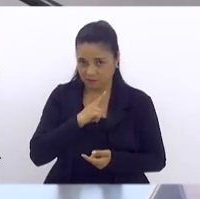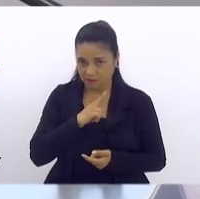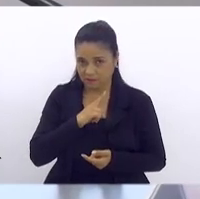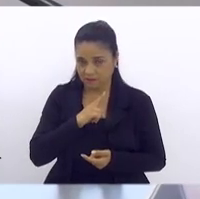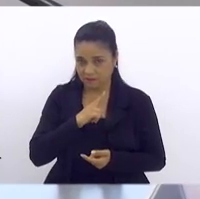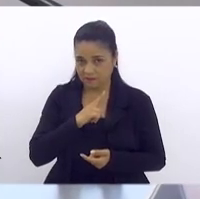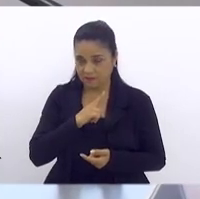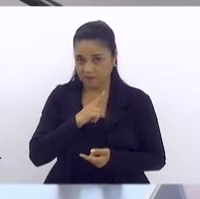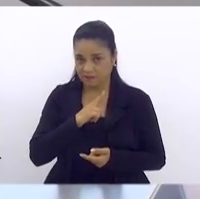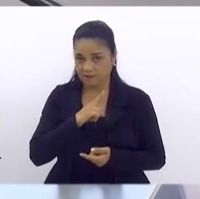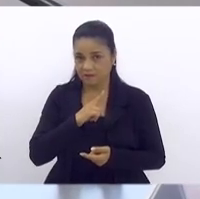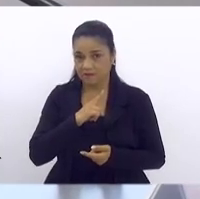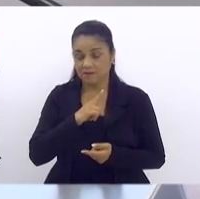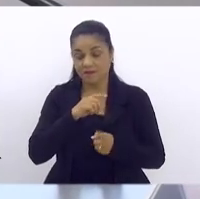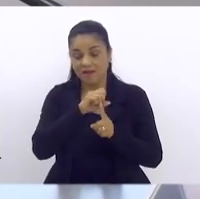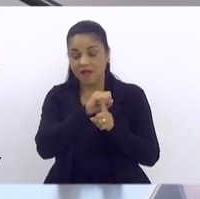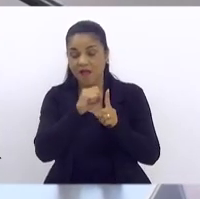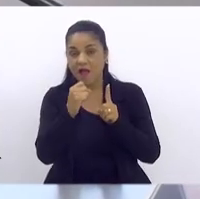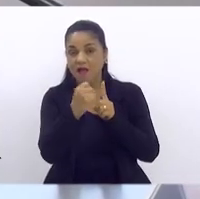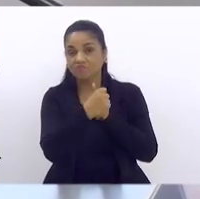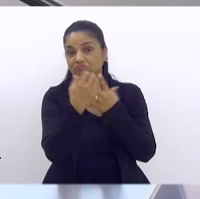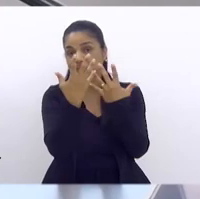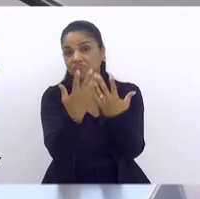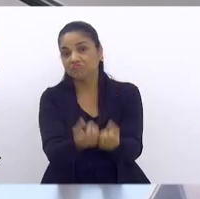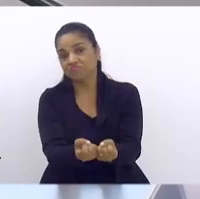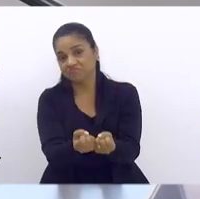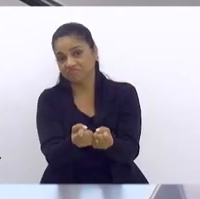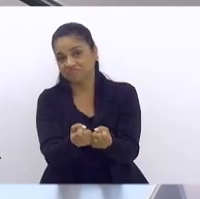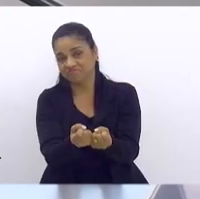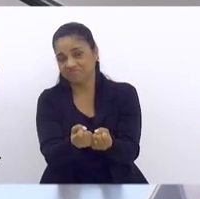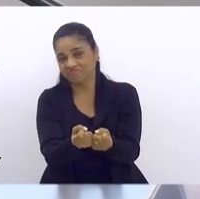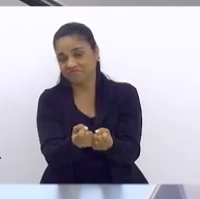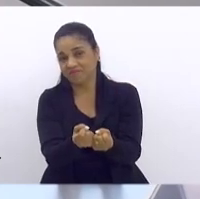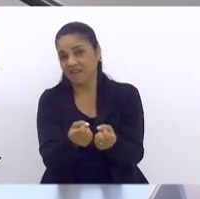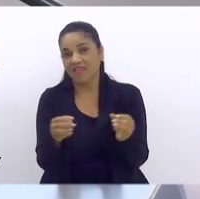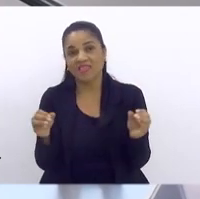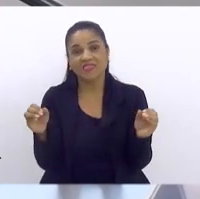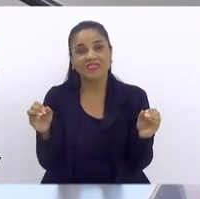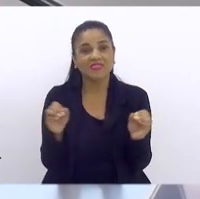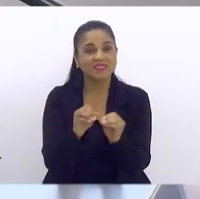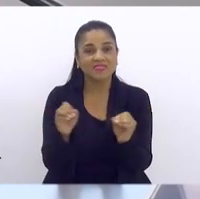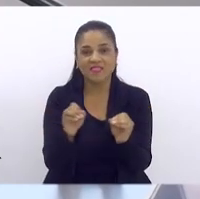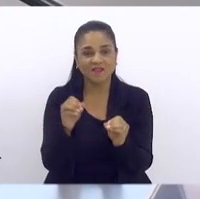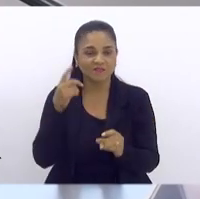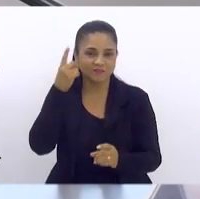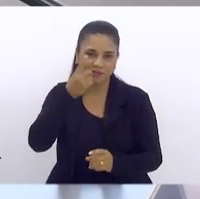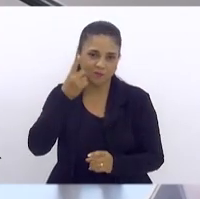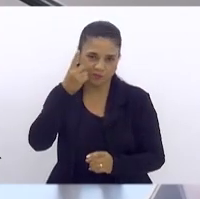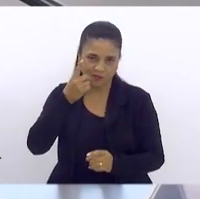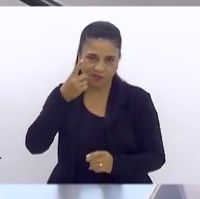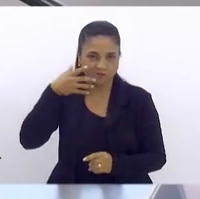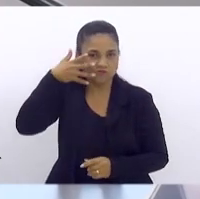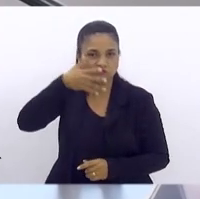Porque a sociedade acolhe. Nenhum deputado faz um discurso de violência,